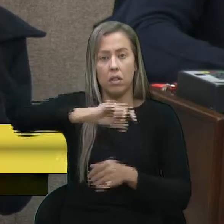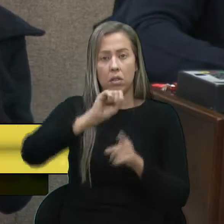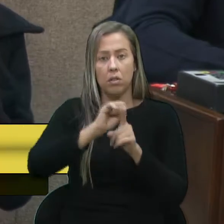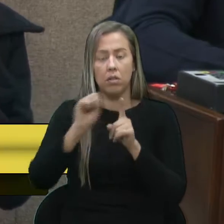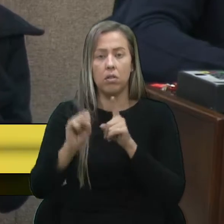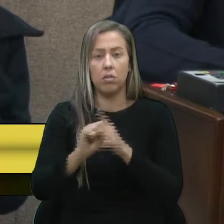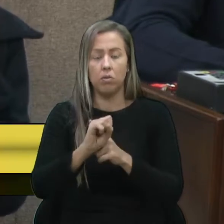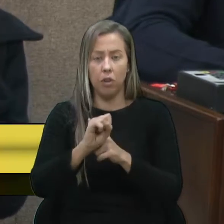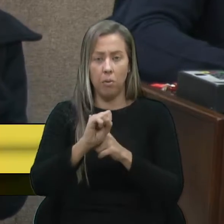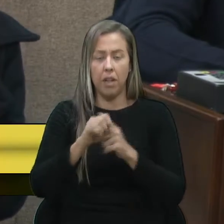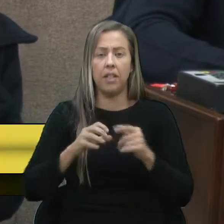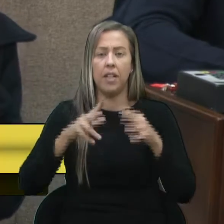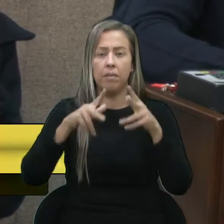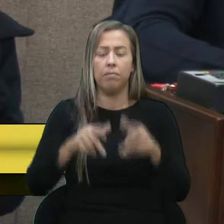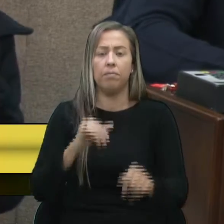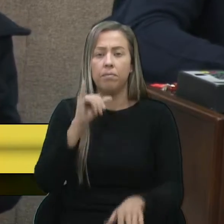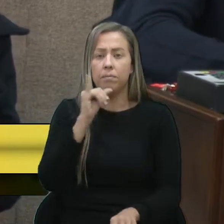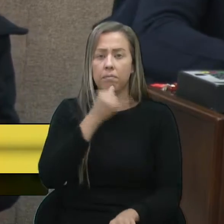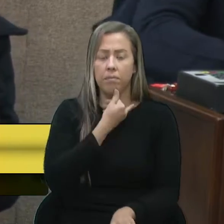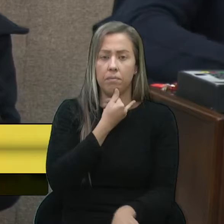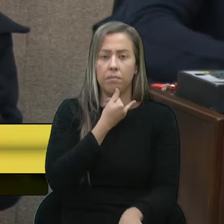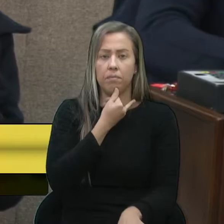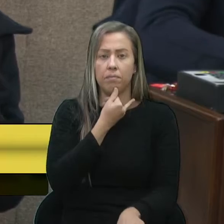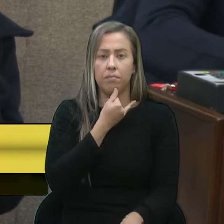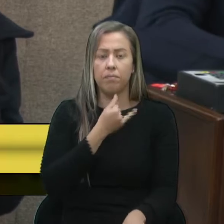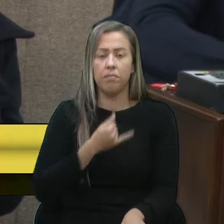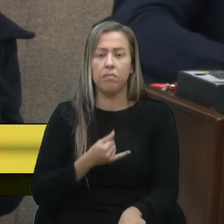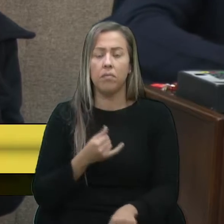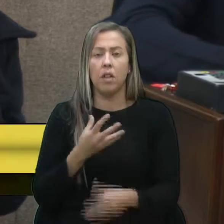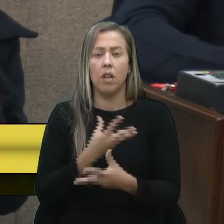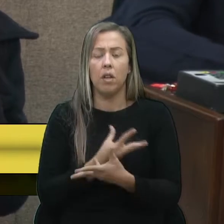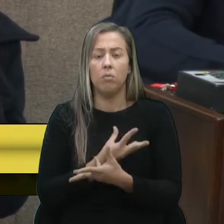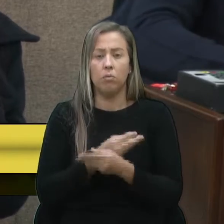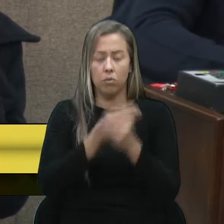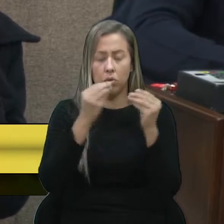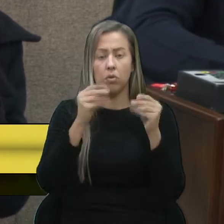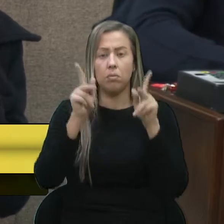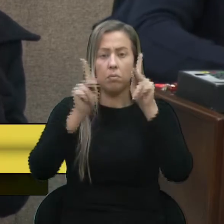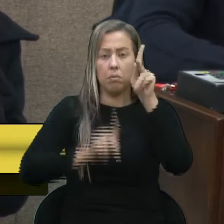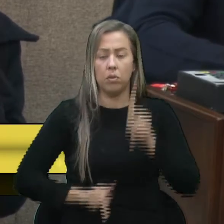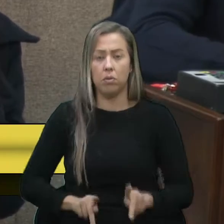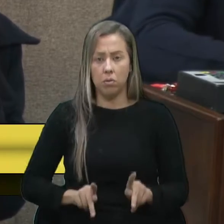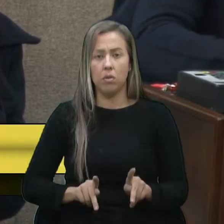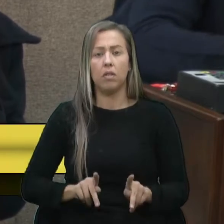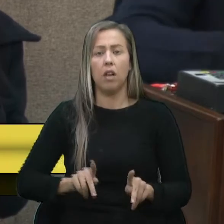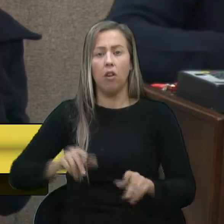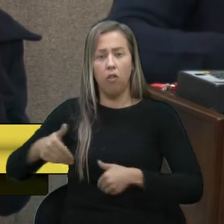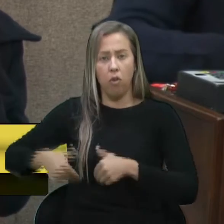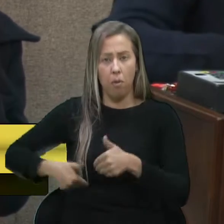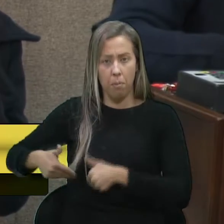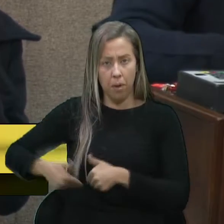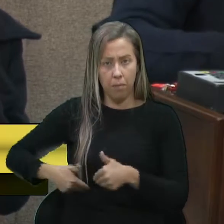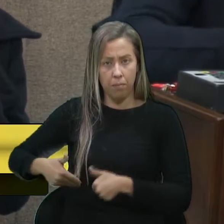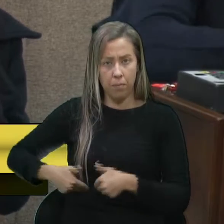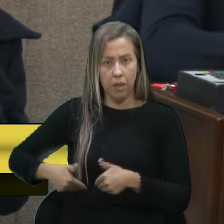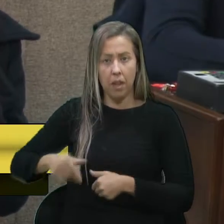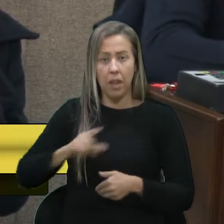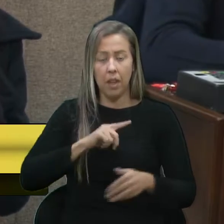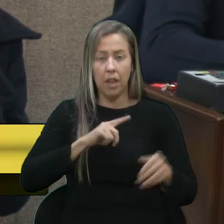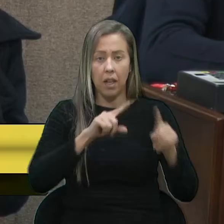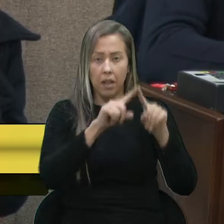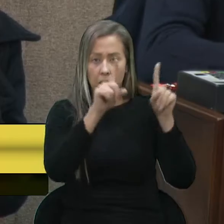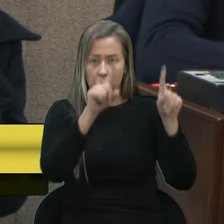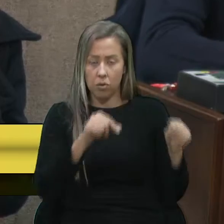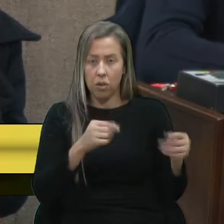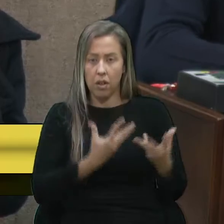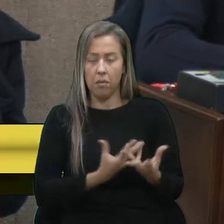sociedade. Infelizmente, nós temos muita gente passando fome, nós temos trabalhadores que